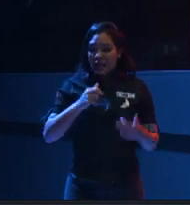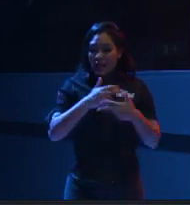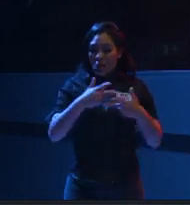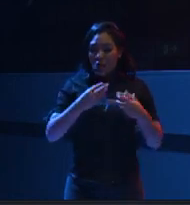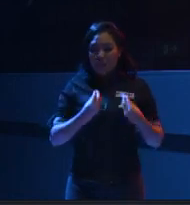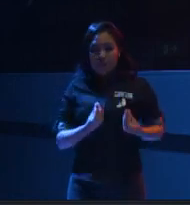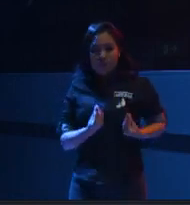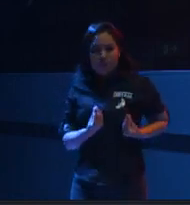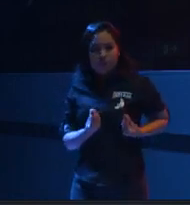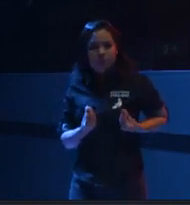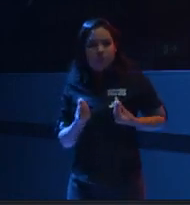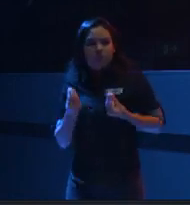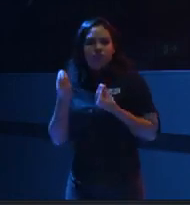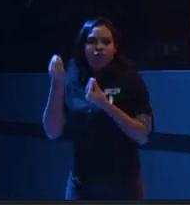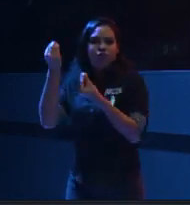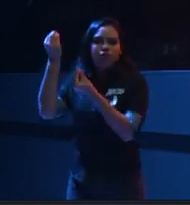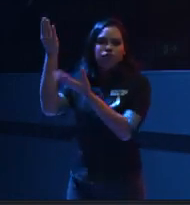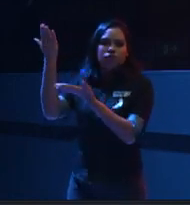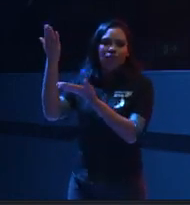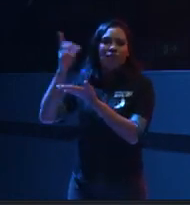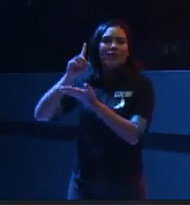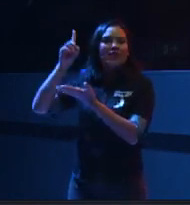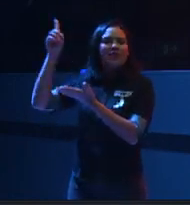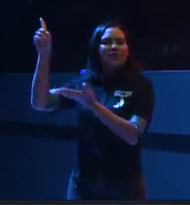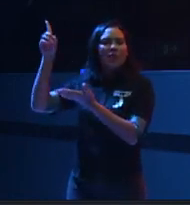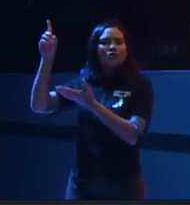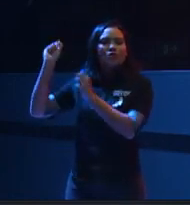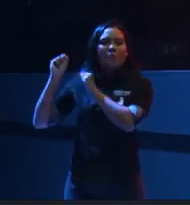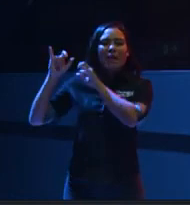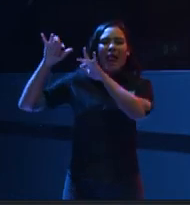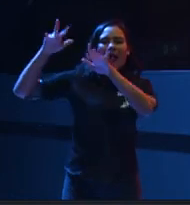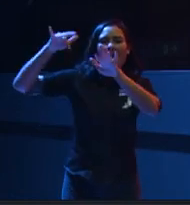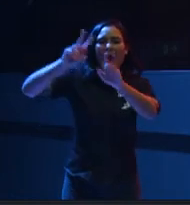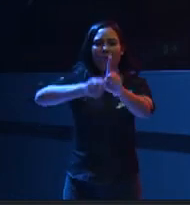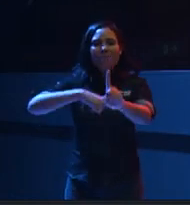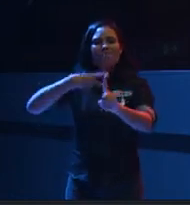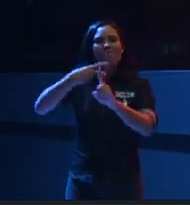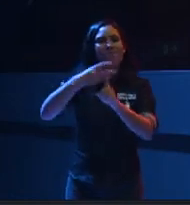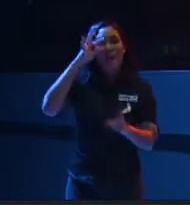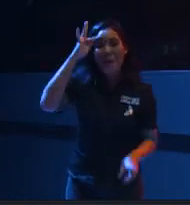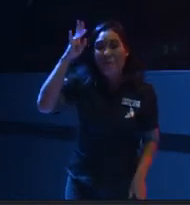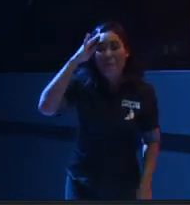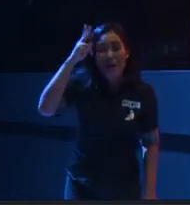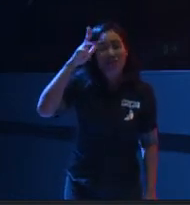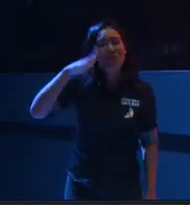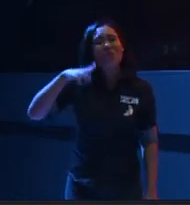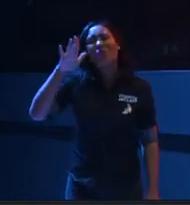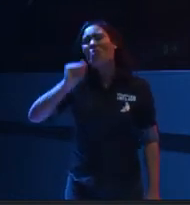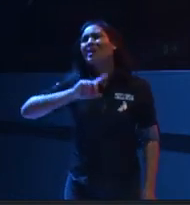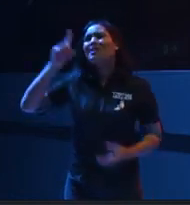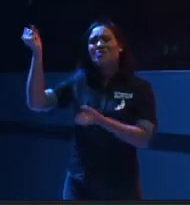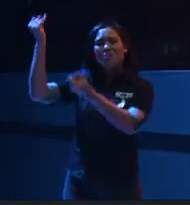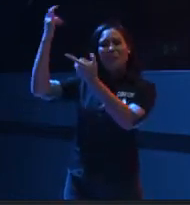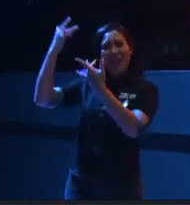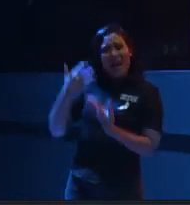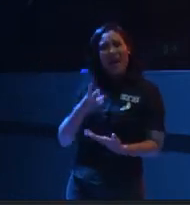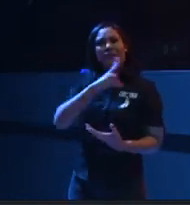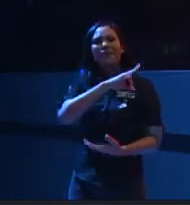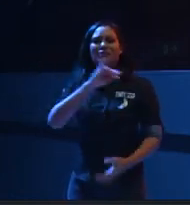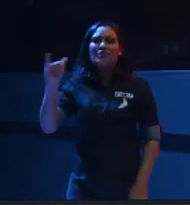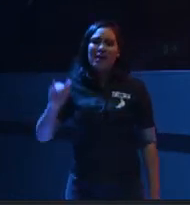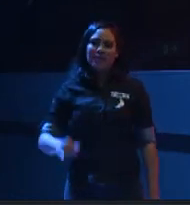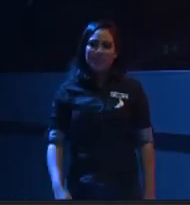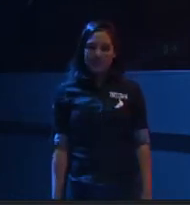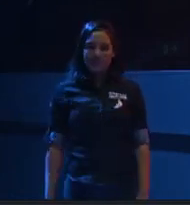imaginou ver o que você tem prepare-se para receber de Deus o que você nunca imaginou mas em quarto